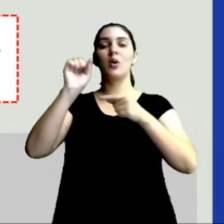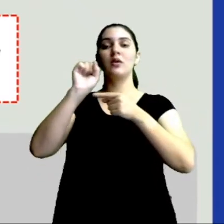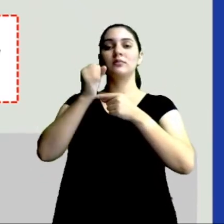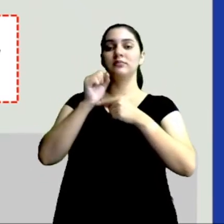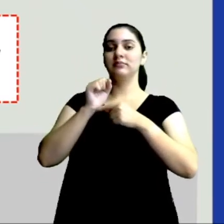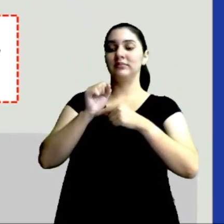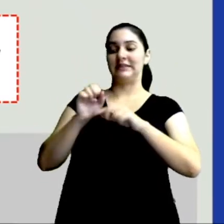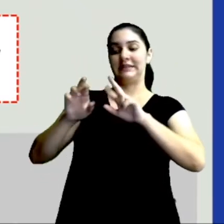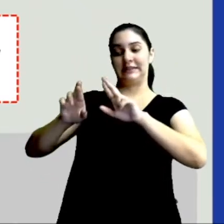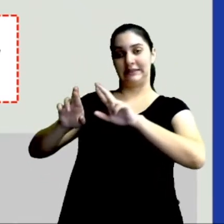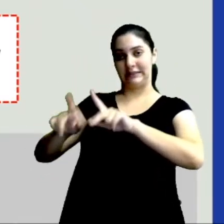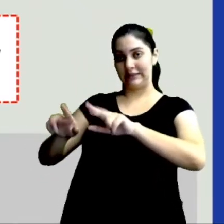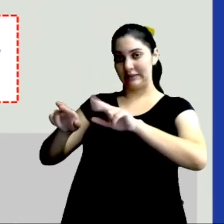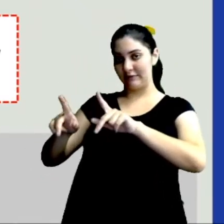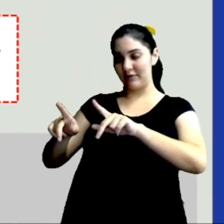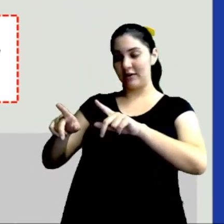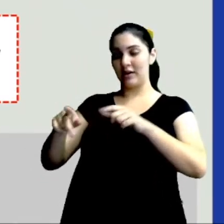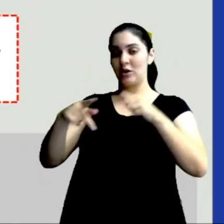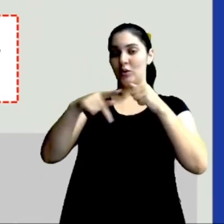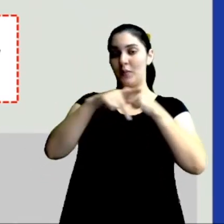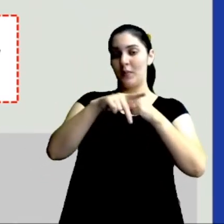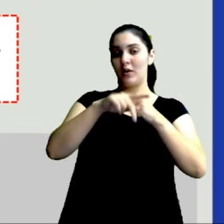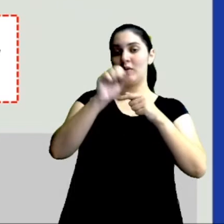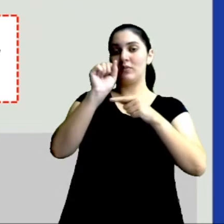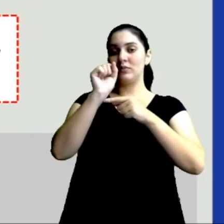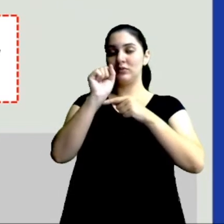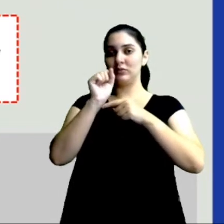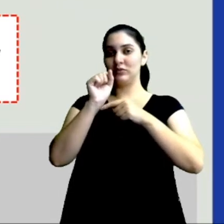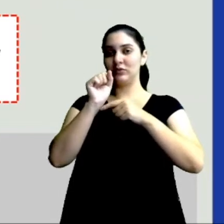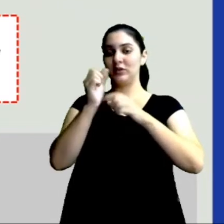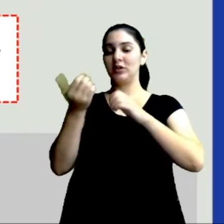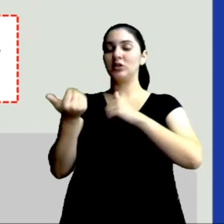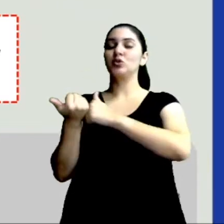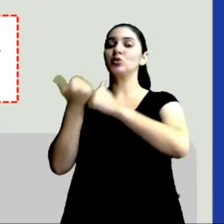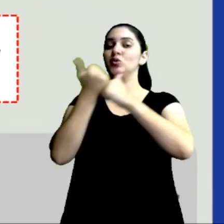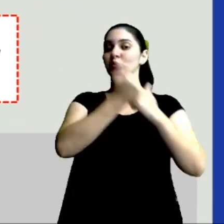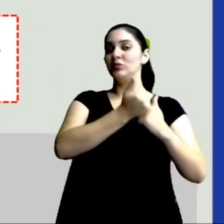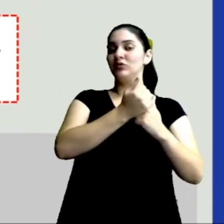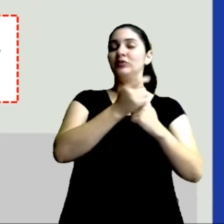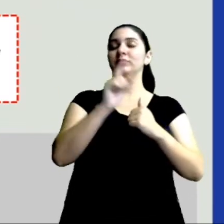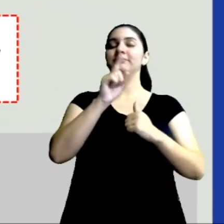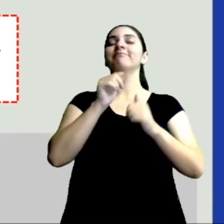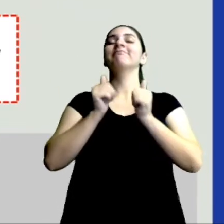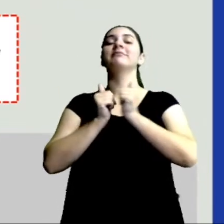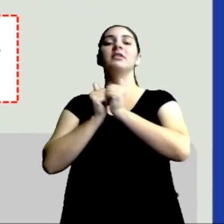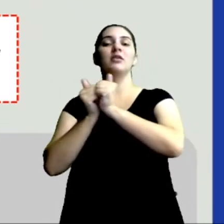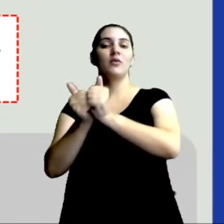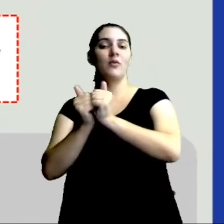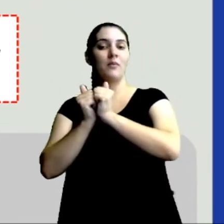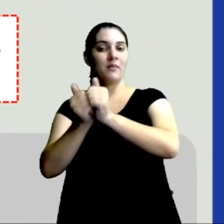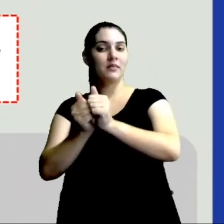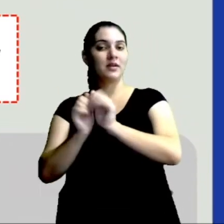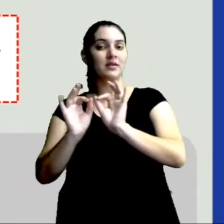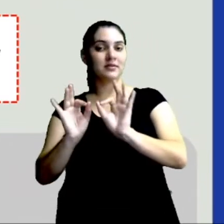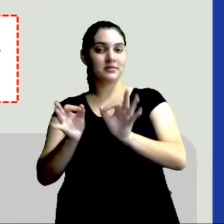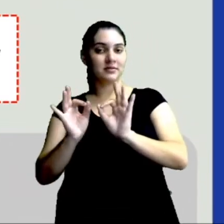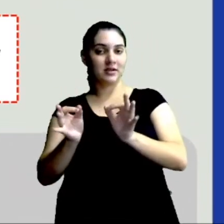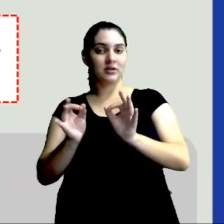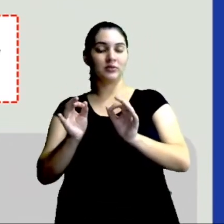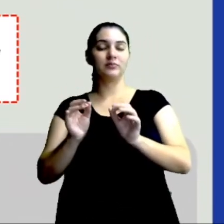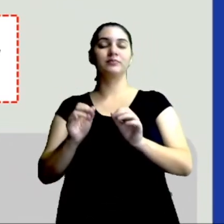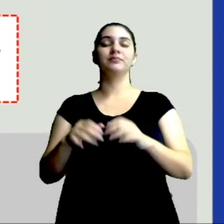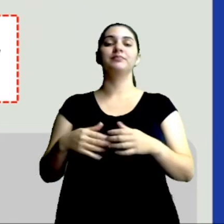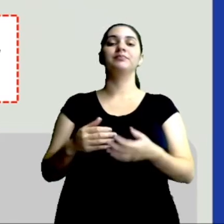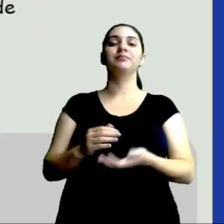diferente do pronome substantivo, ele não vai substituir, mas vai aí acompanhar, certo? Determinar